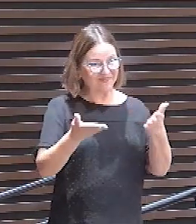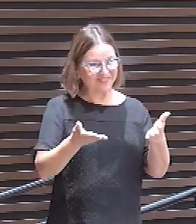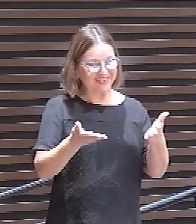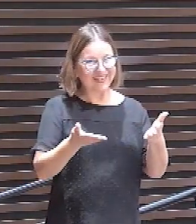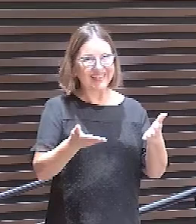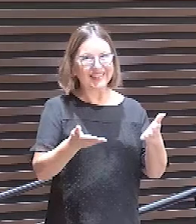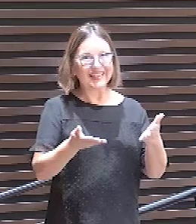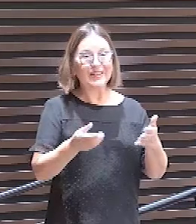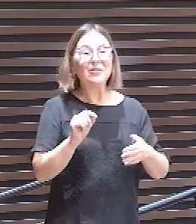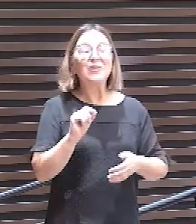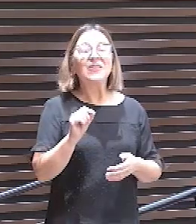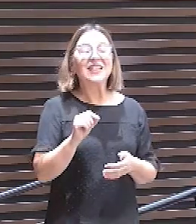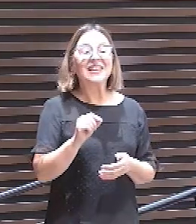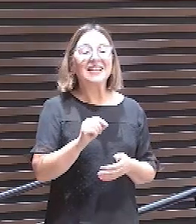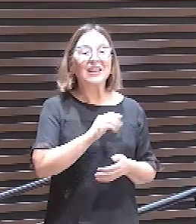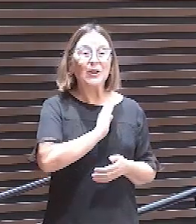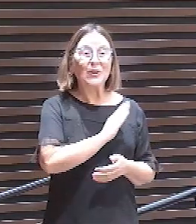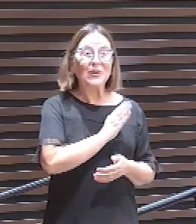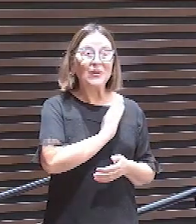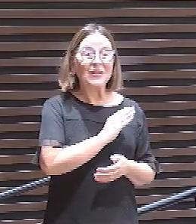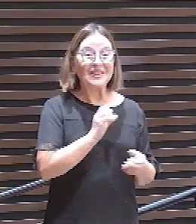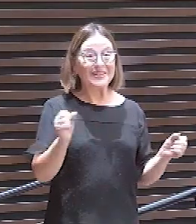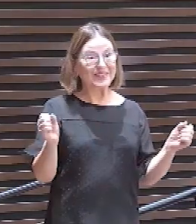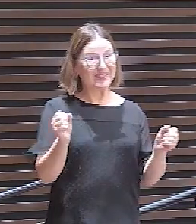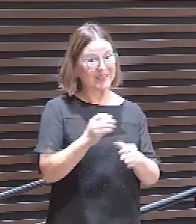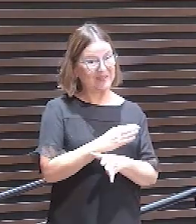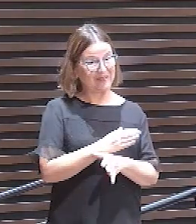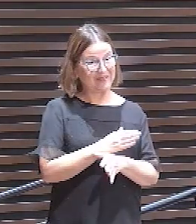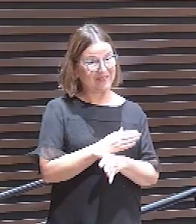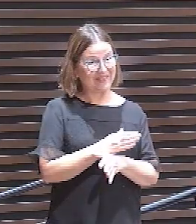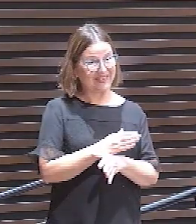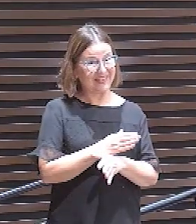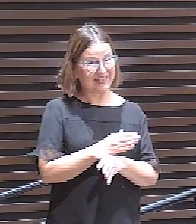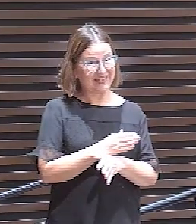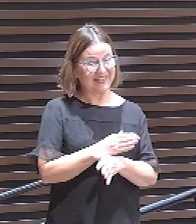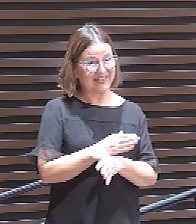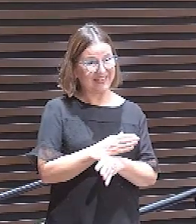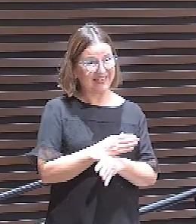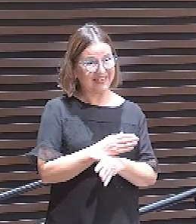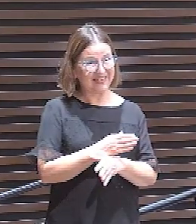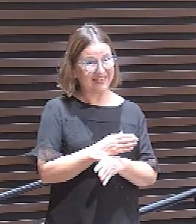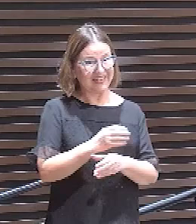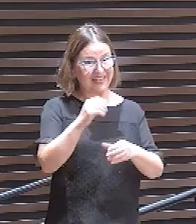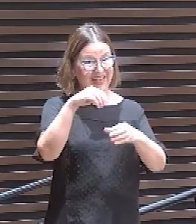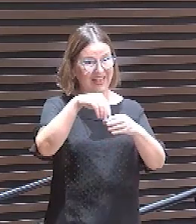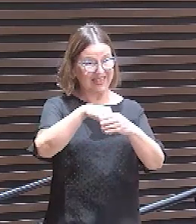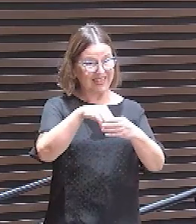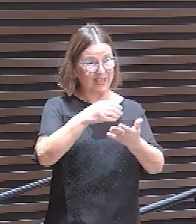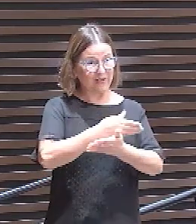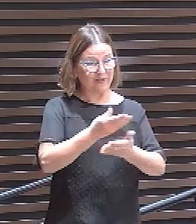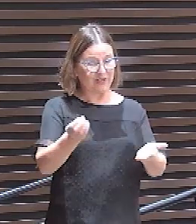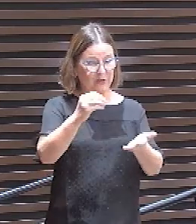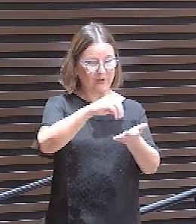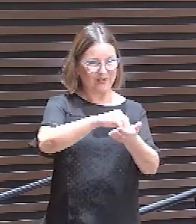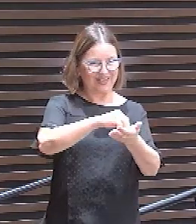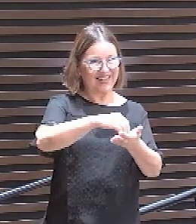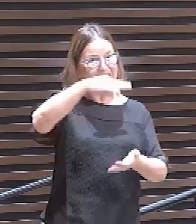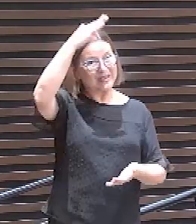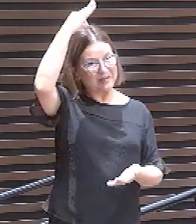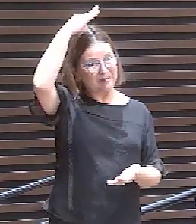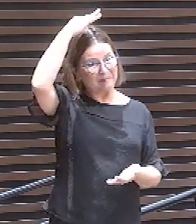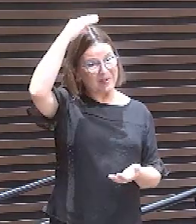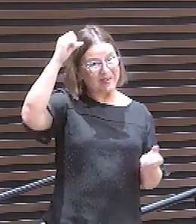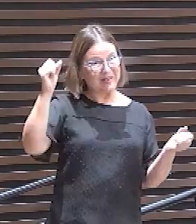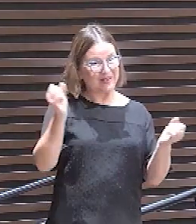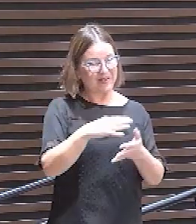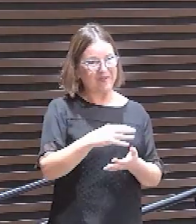o quê? Coração novo, e porei dentro de vós espírito novo,